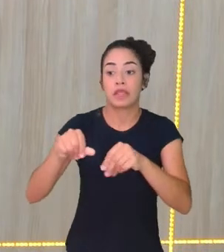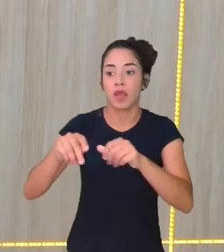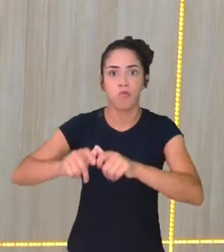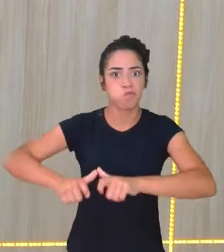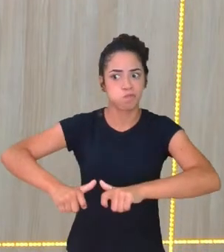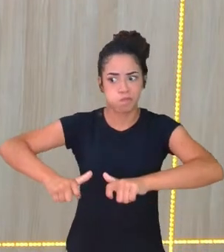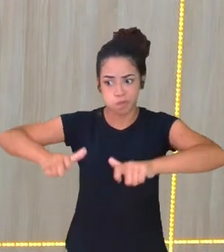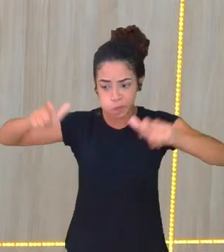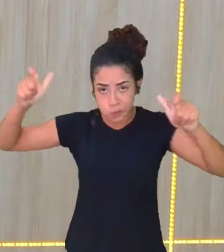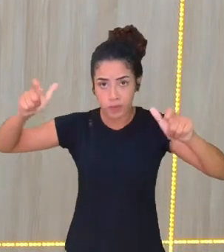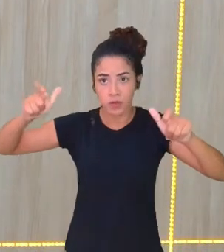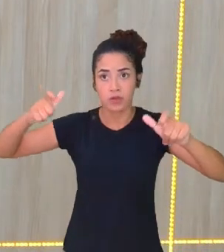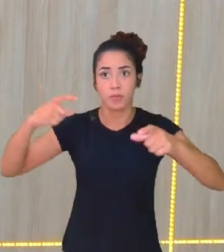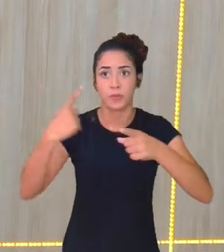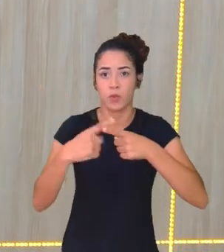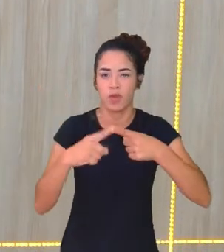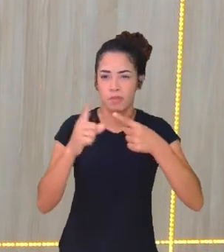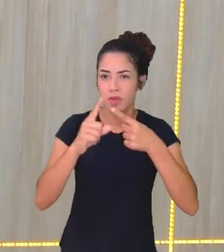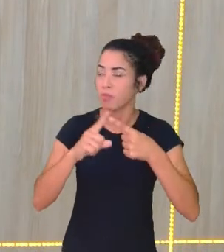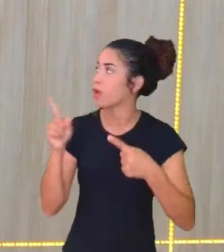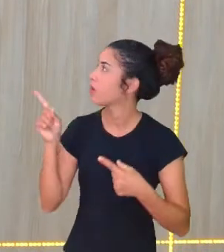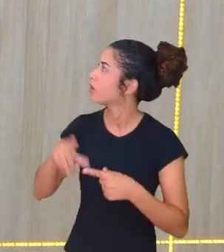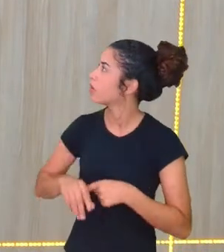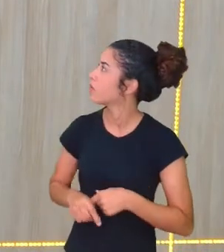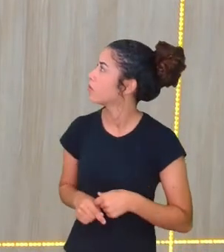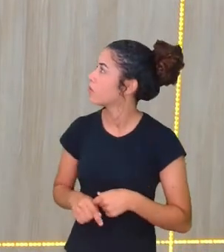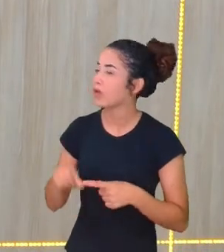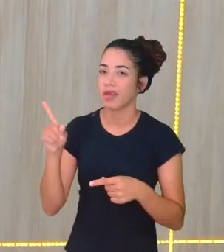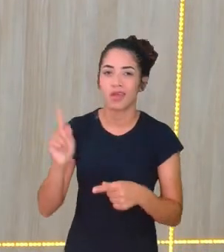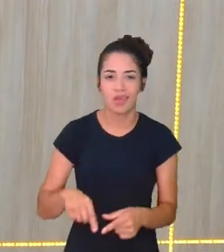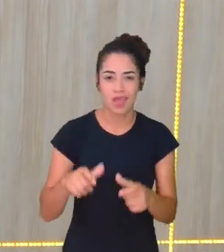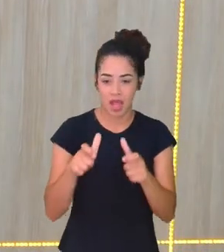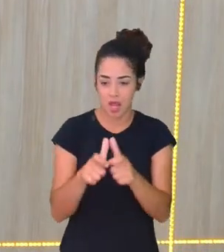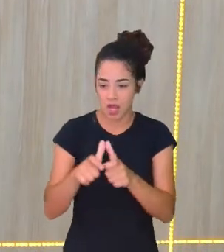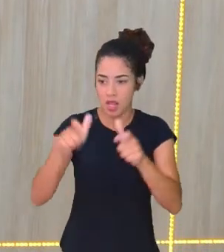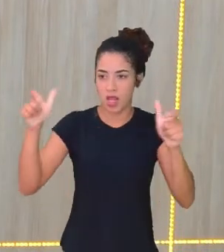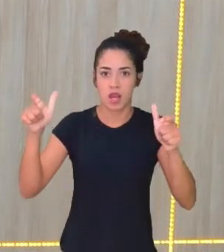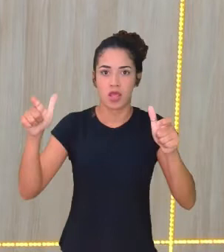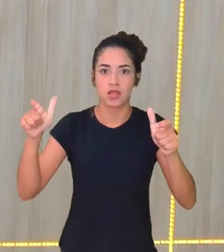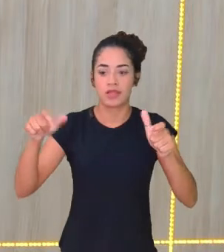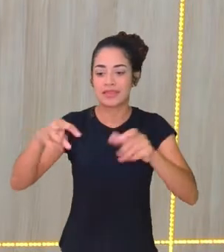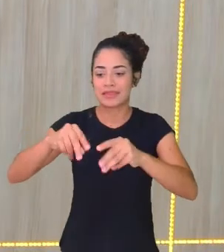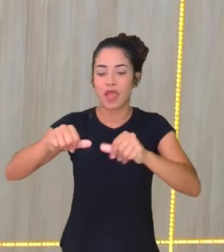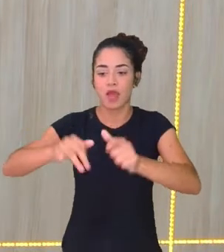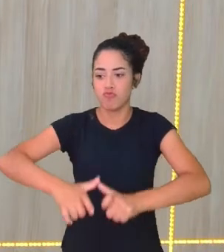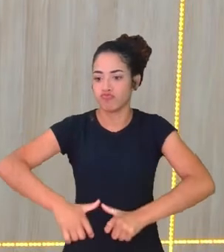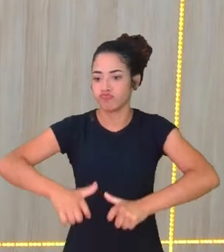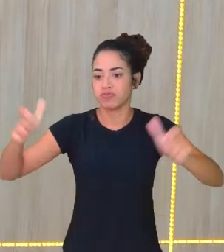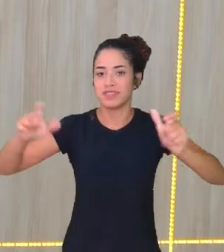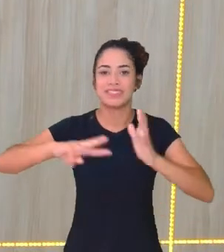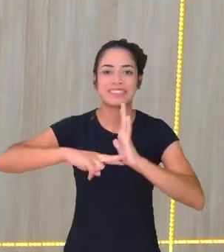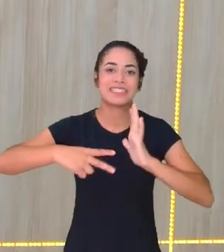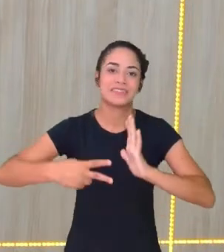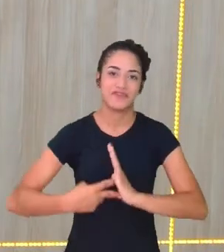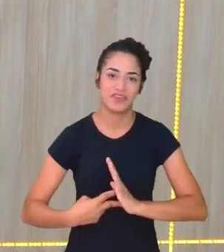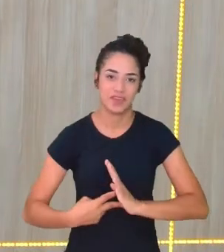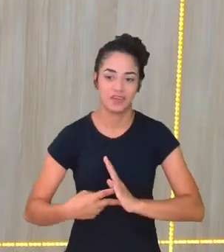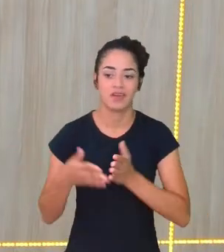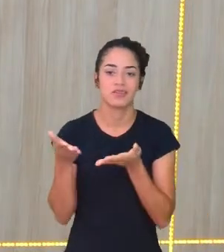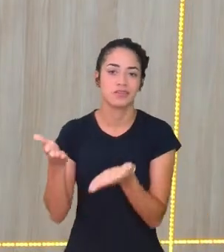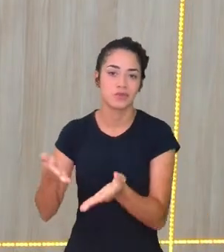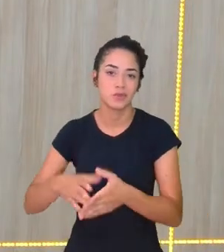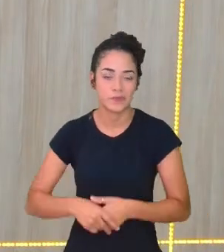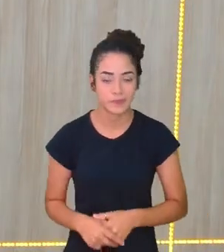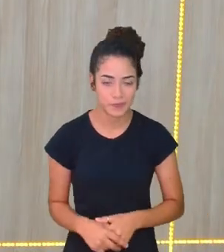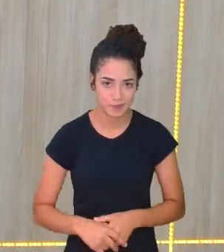porque latifúndio seria o que late largo né Terra larga né então ou seja uma grande propriedade